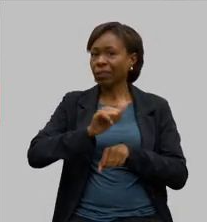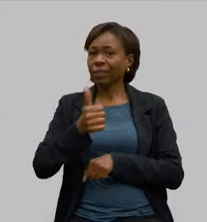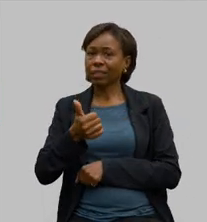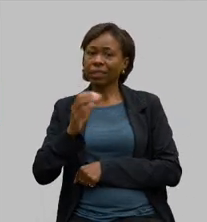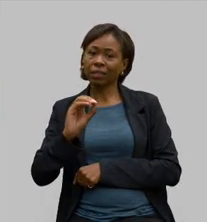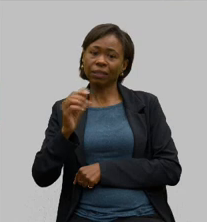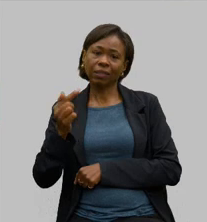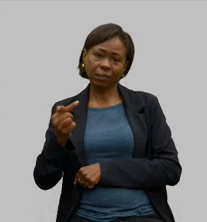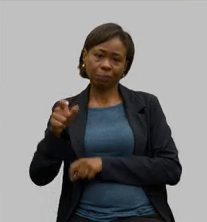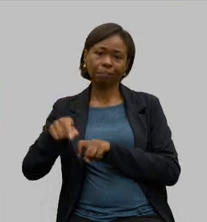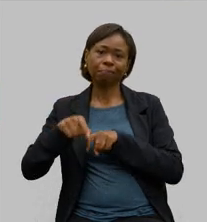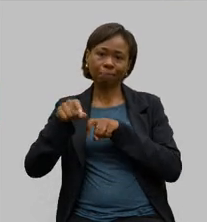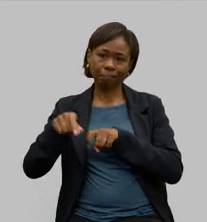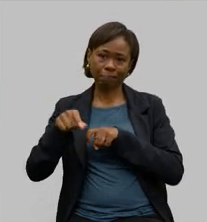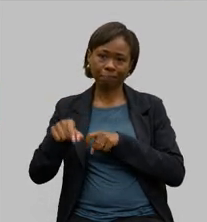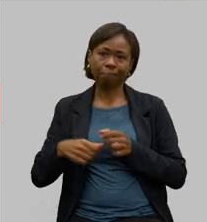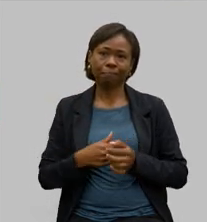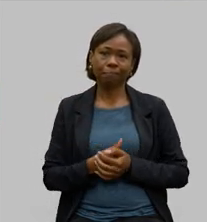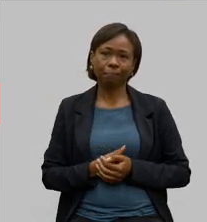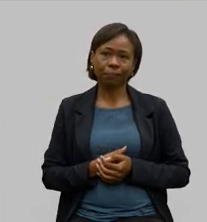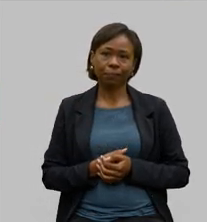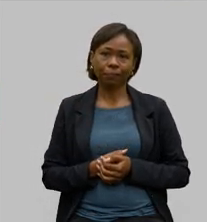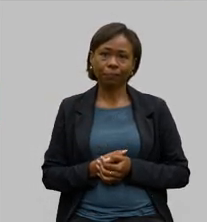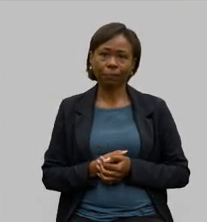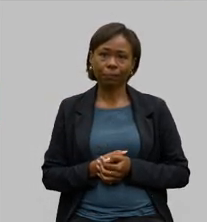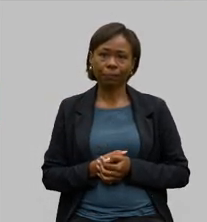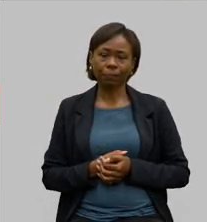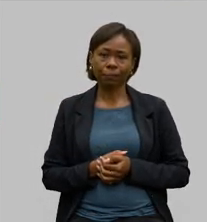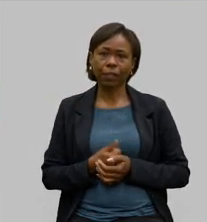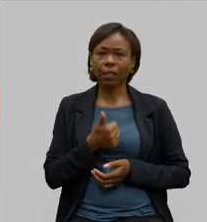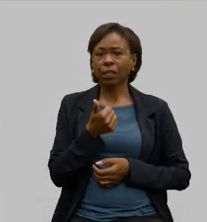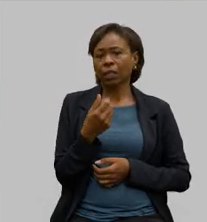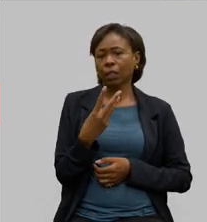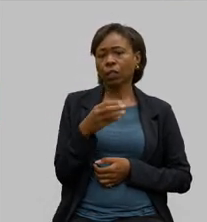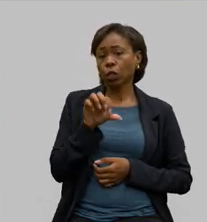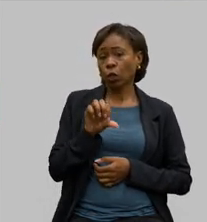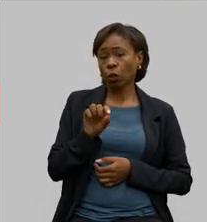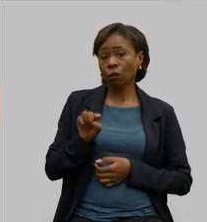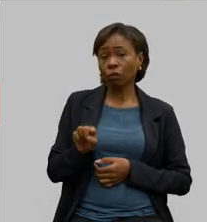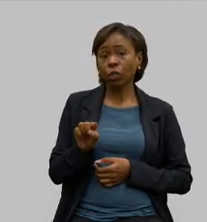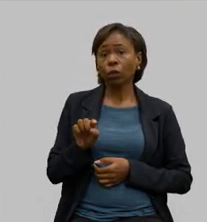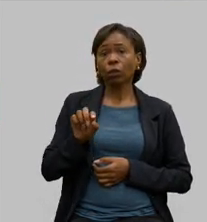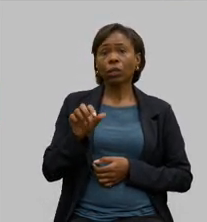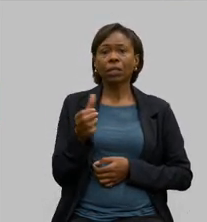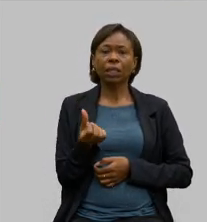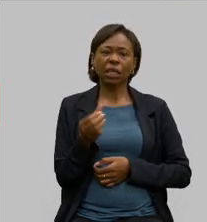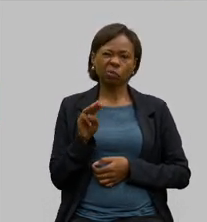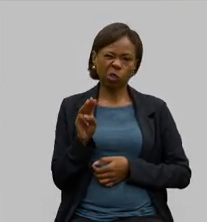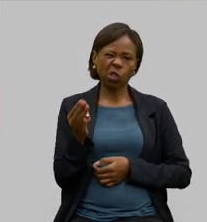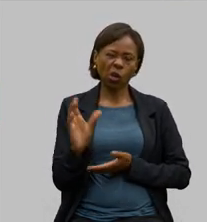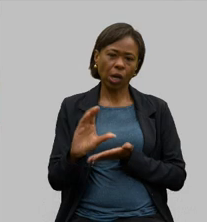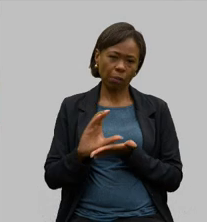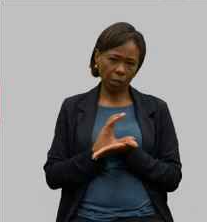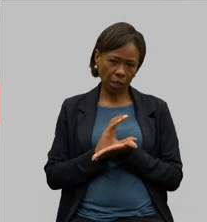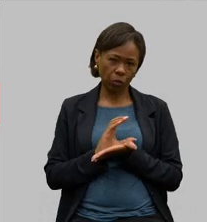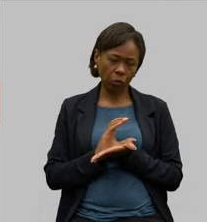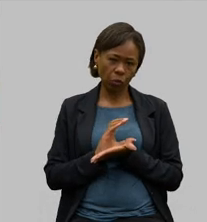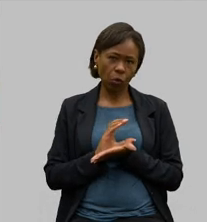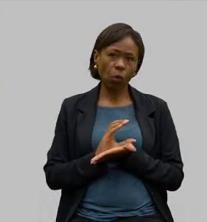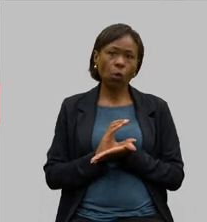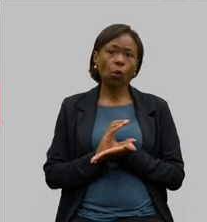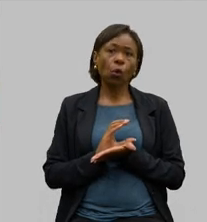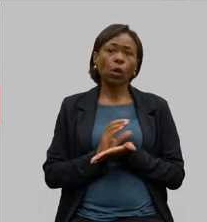panorama eh 139,6 milhões captados até dezembro de 202 3